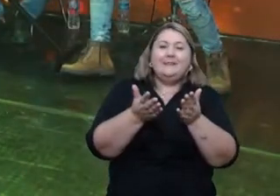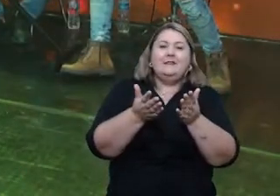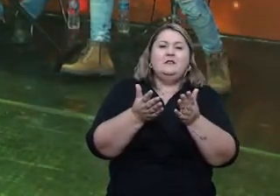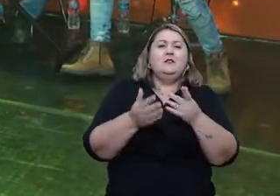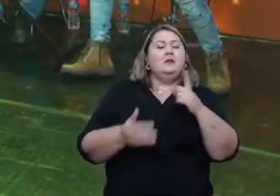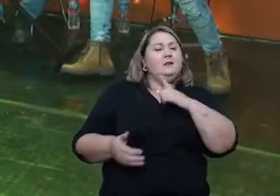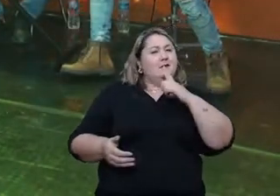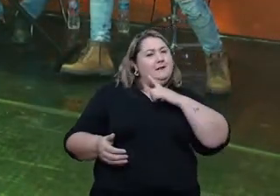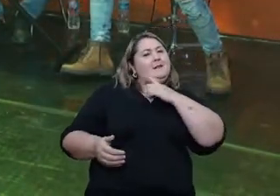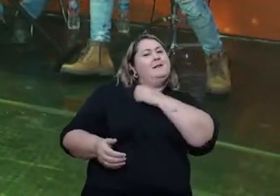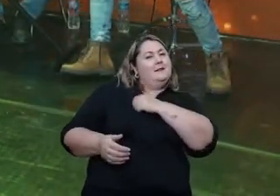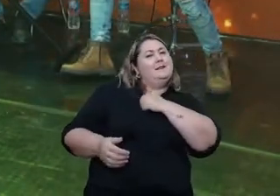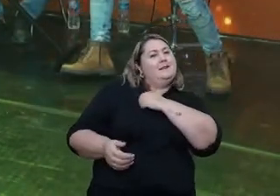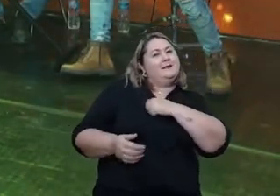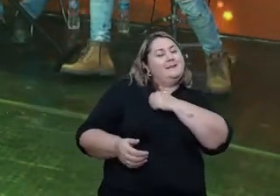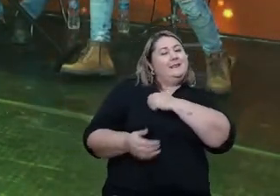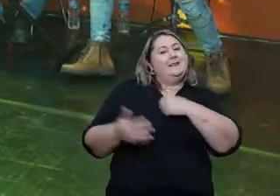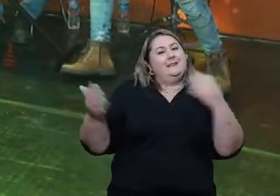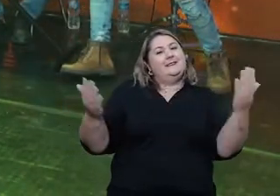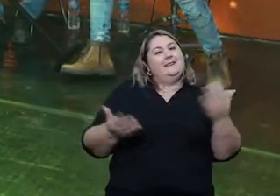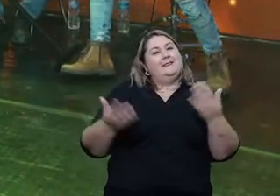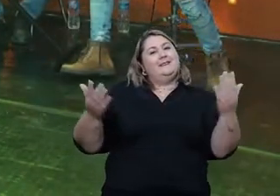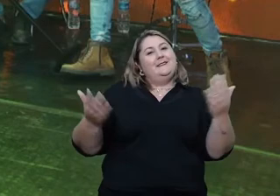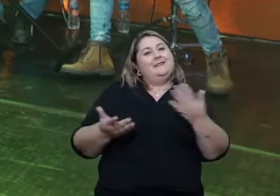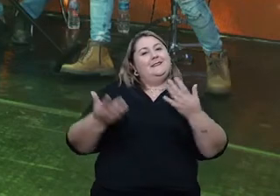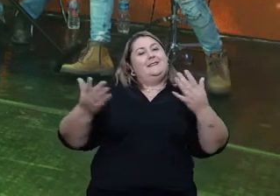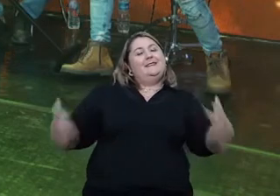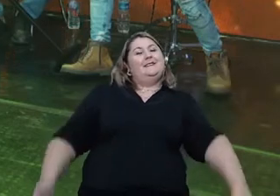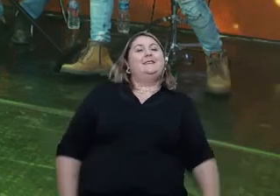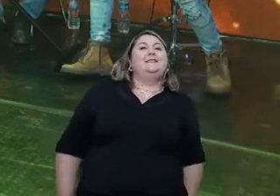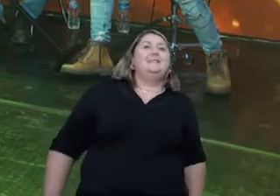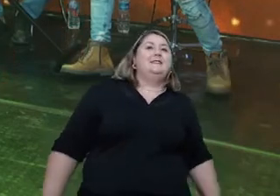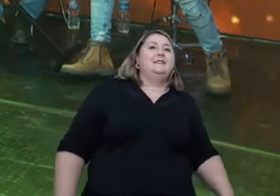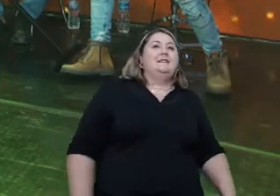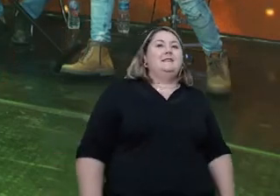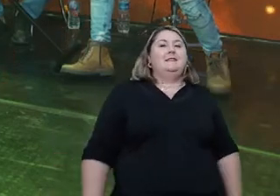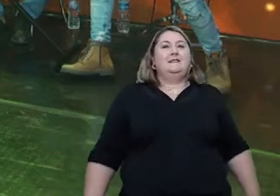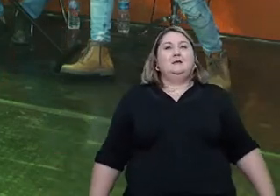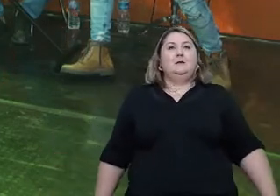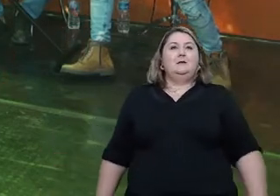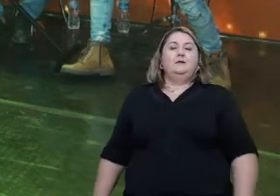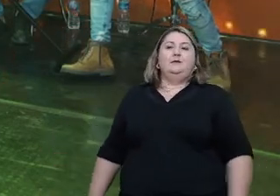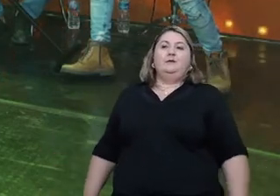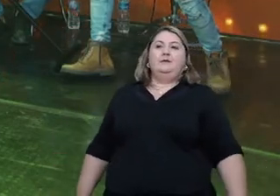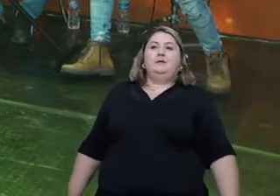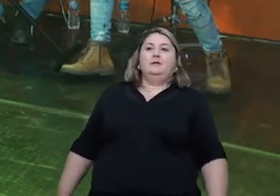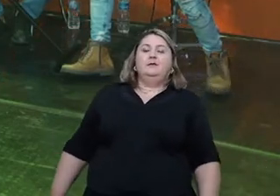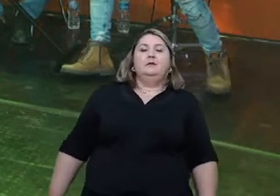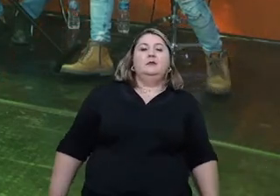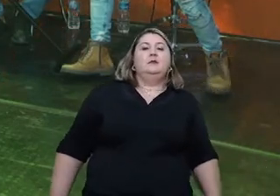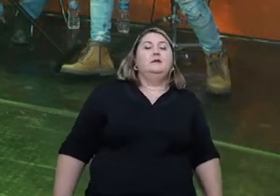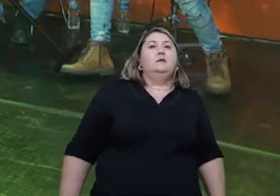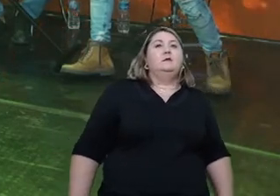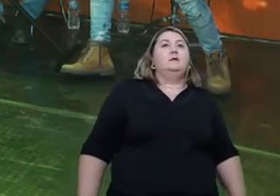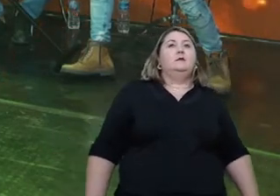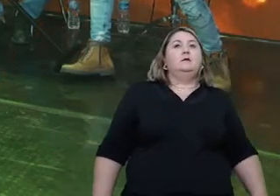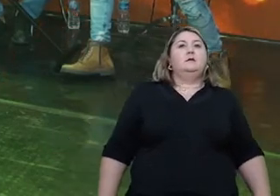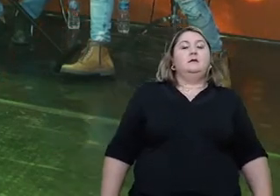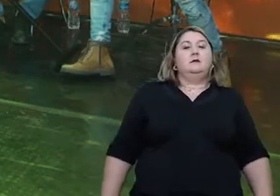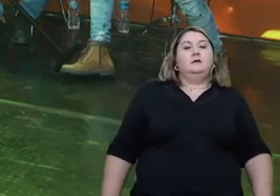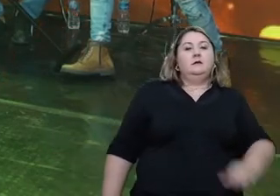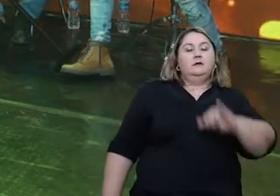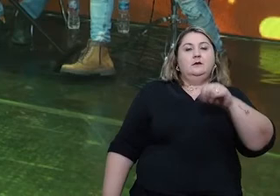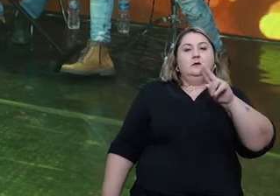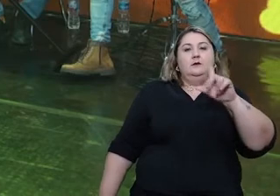O que temos pra hoje é saudade. Mais um ídolo também que se foi, nosso querido